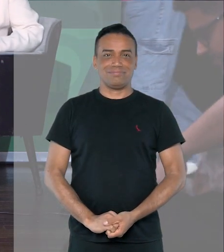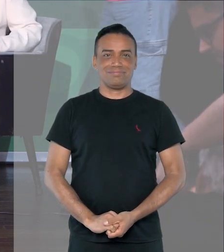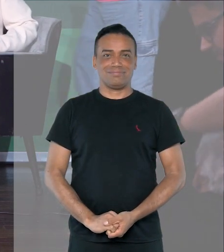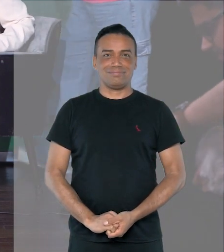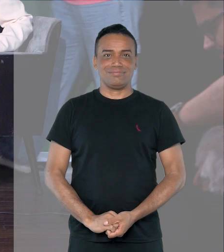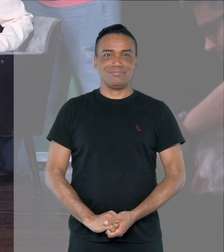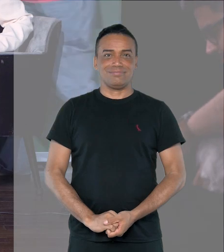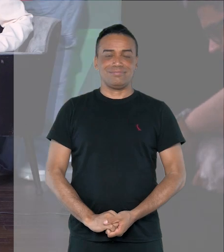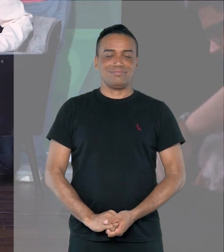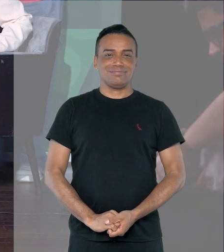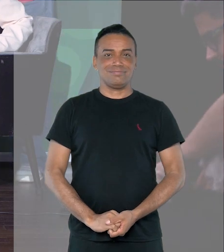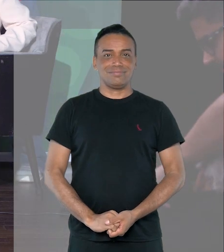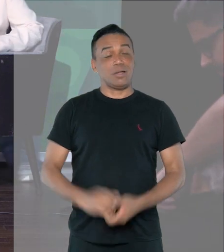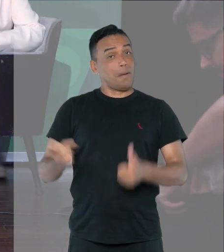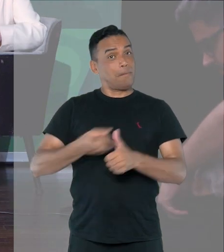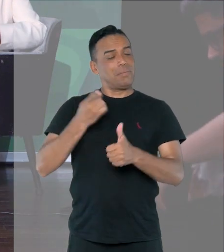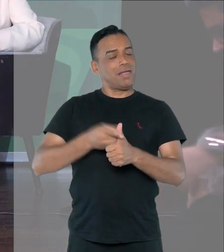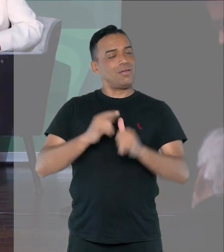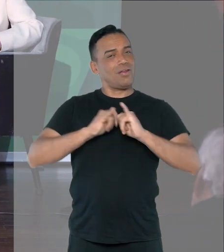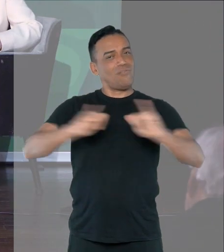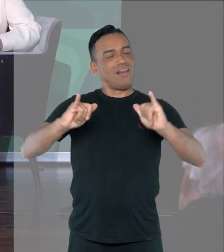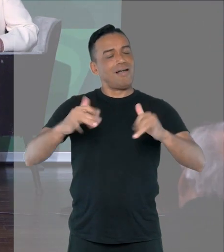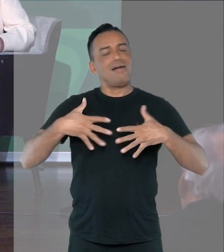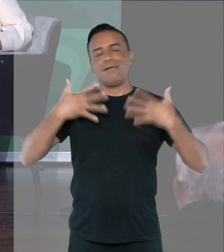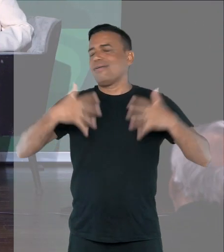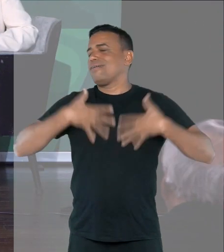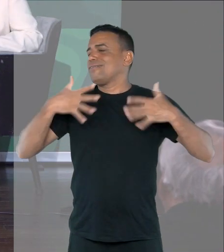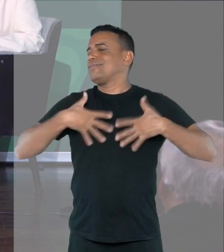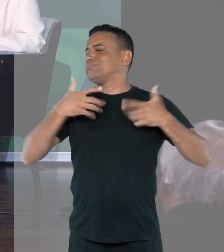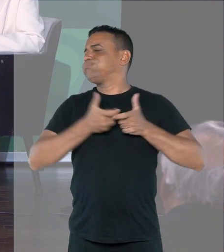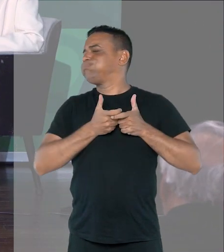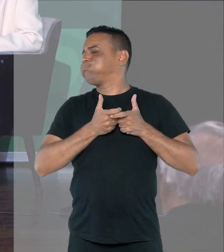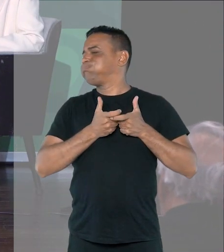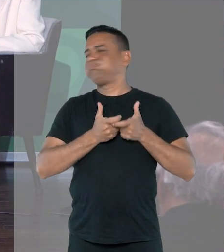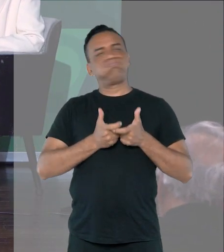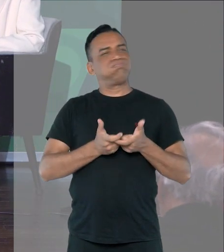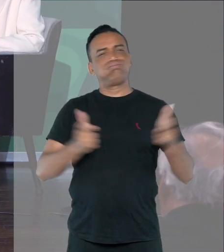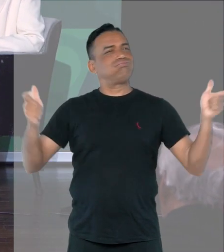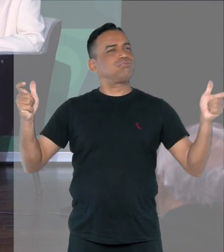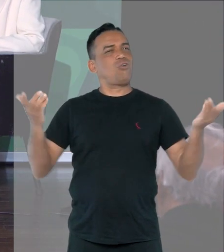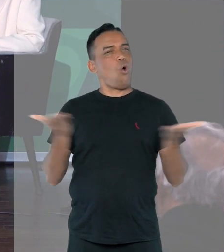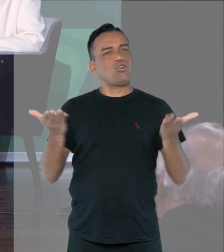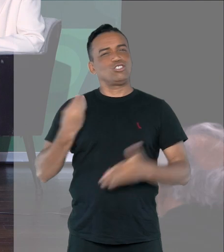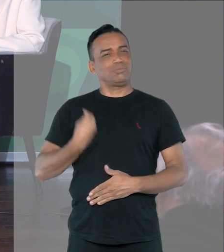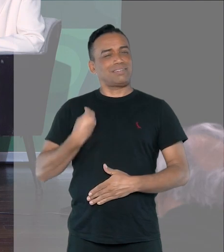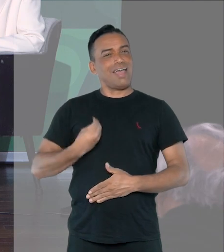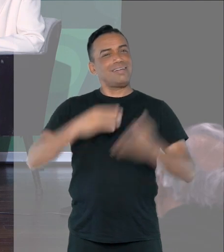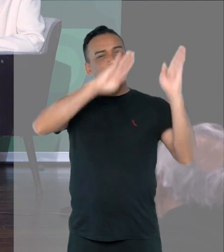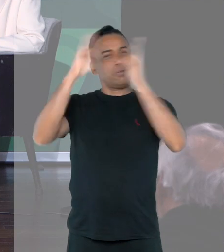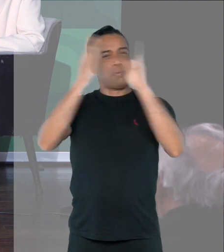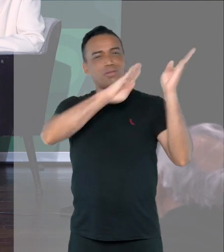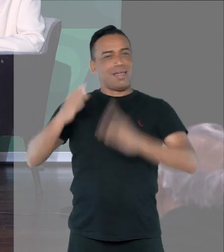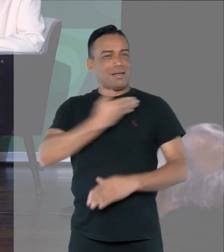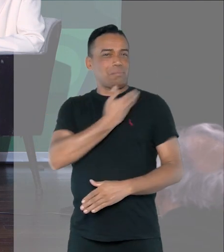Som. Bom, primeiro quero dizer da alegria imensa que é estar aqui na biblioteca, que é